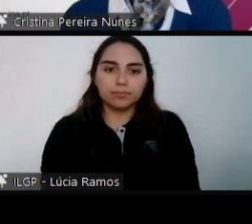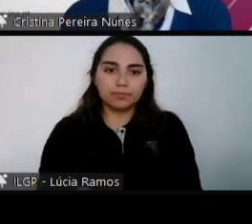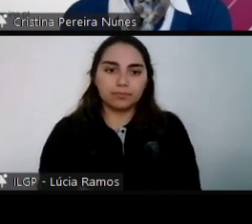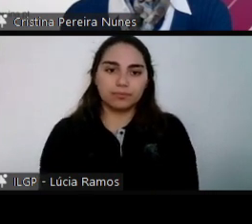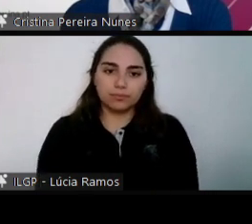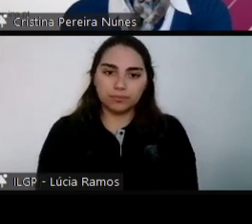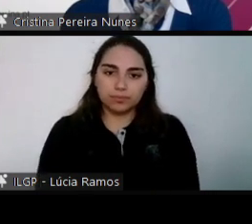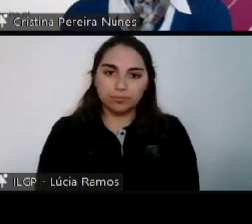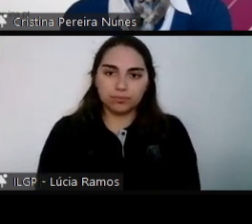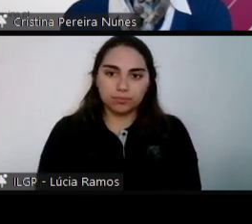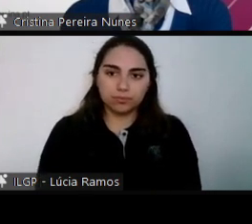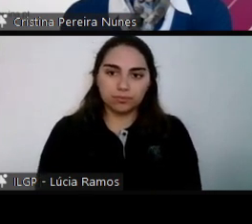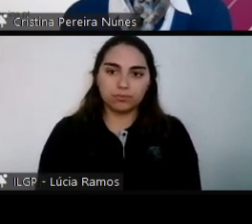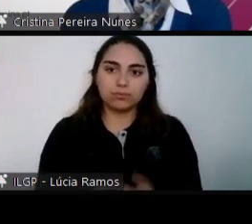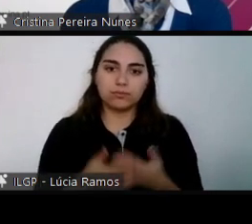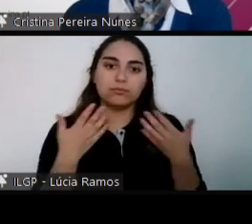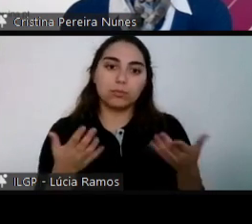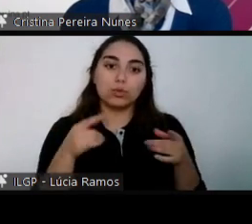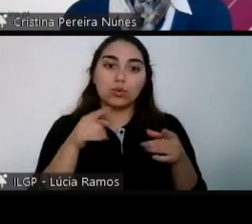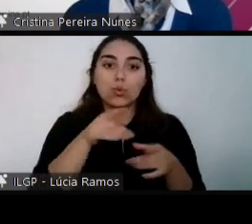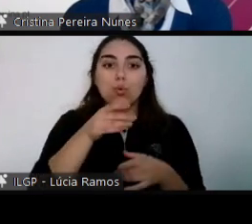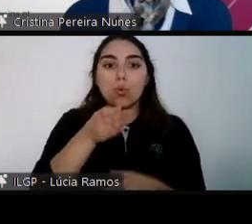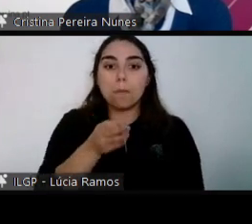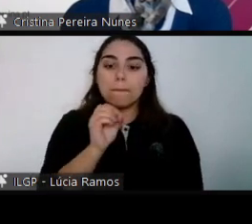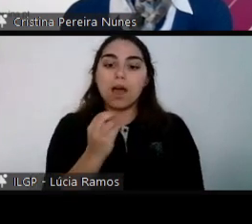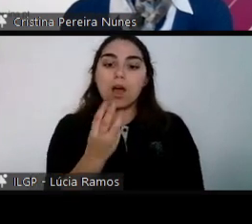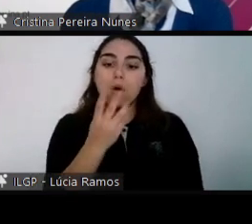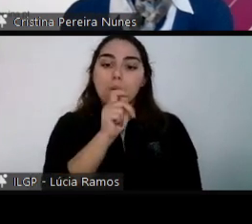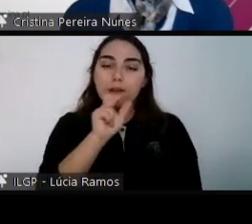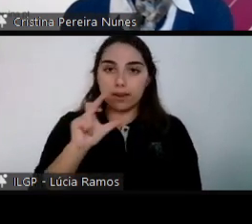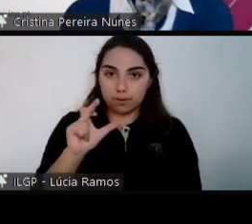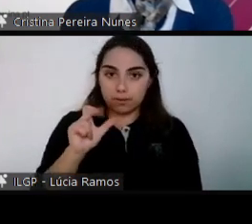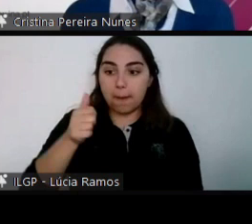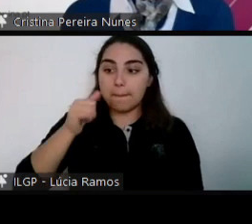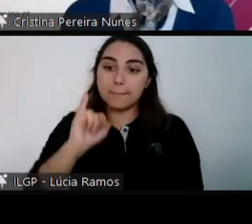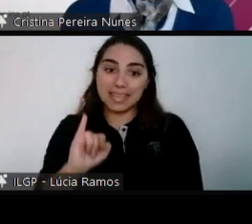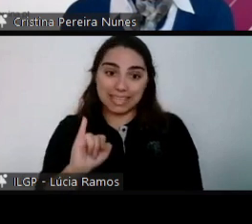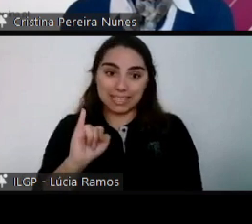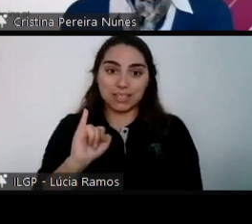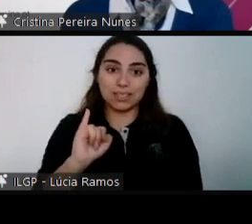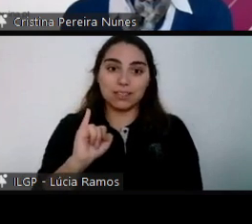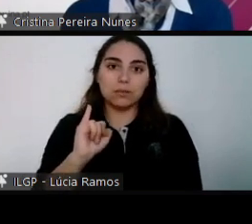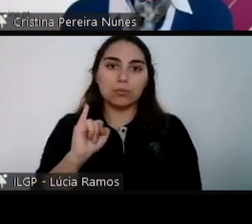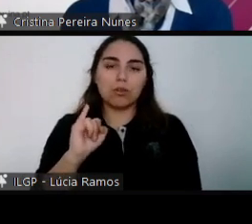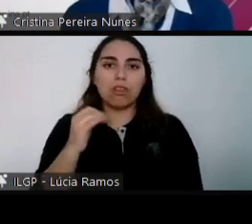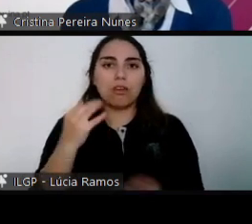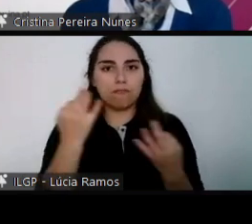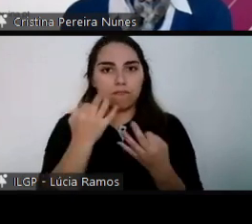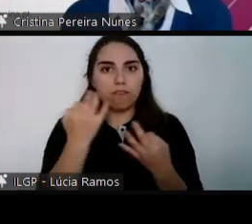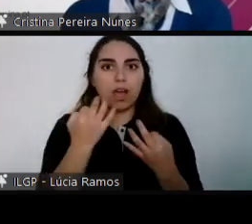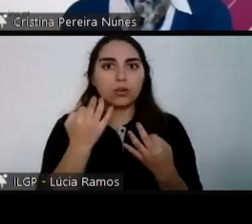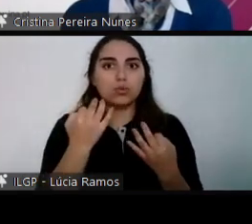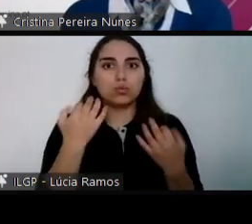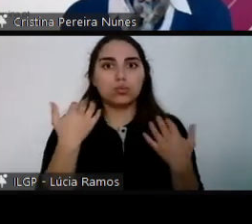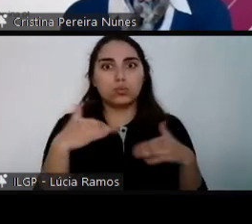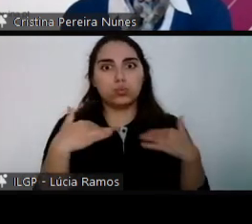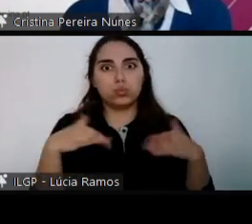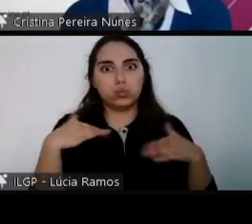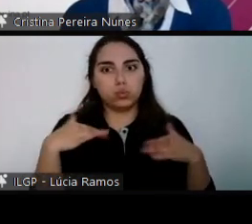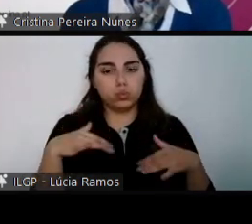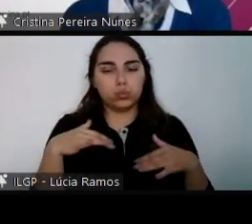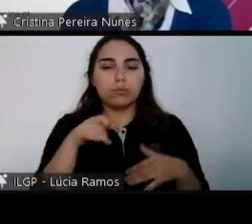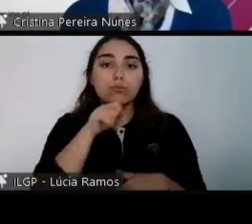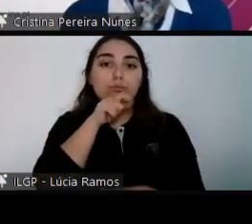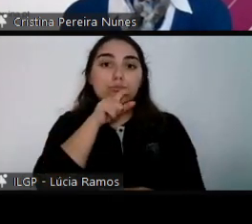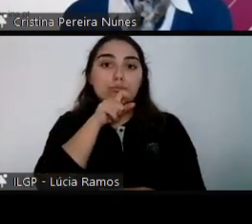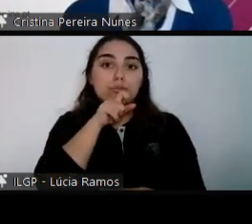Mas, de facto, a ferramenta Power BI é a ferramenta, neste momento, com maior taxa de penetração no mercado. Ou seja, a probabilidade de nós, eu